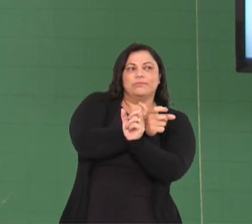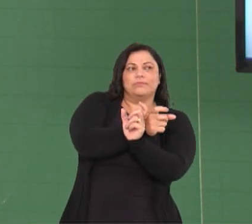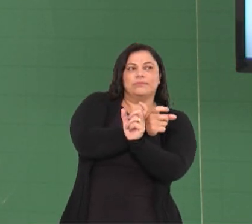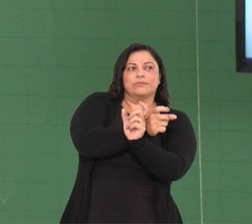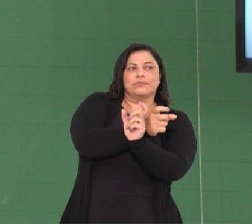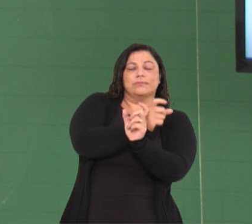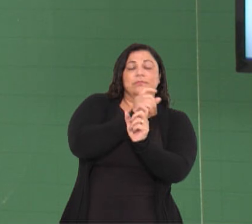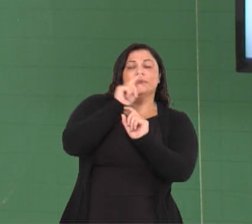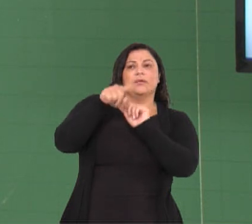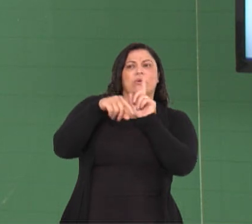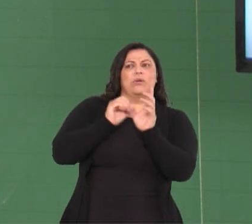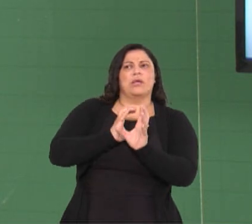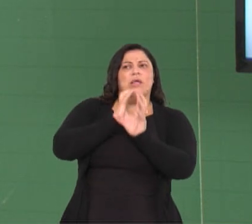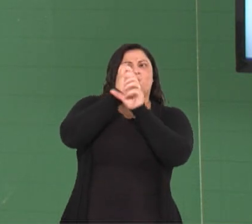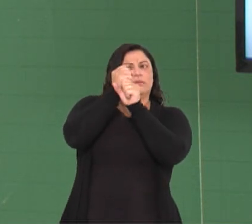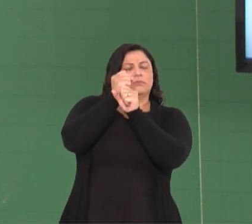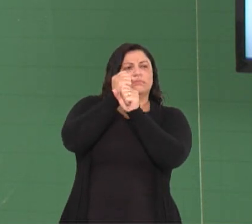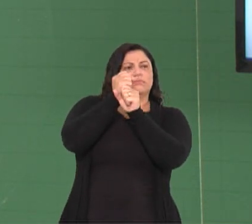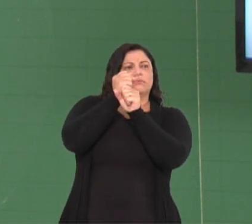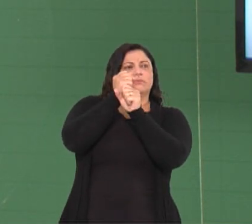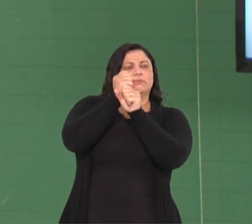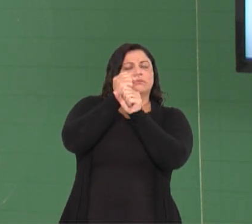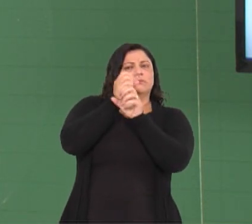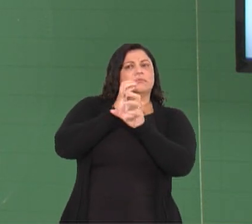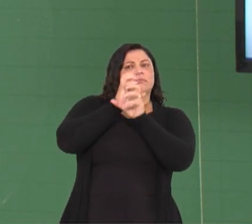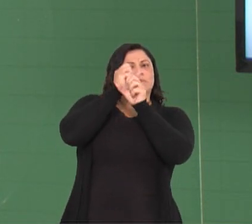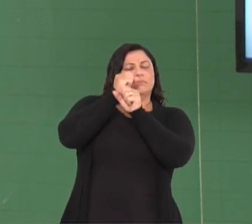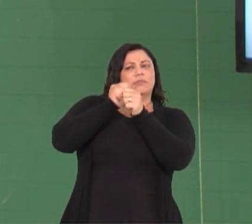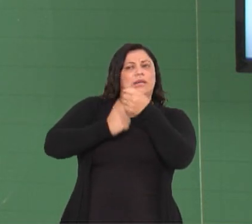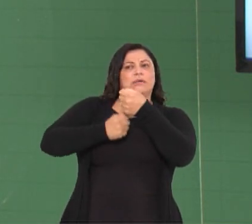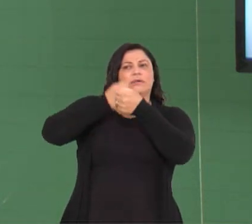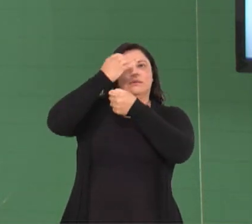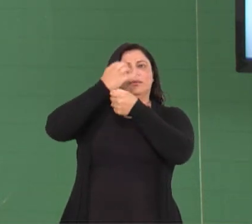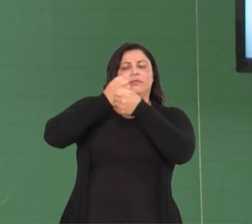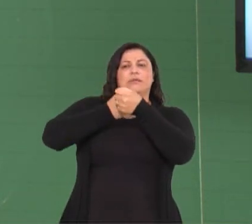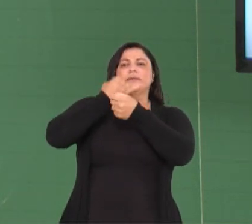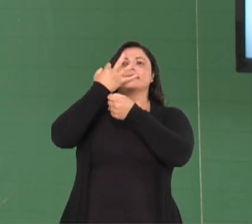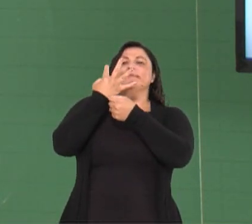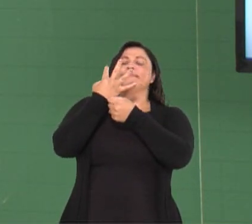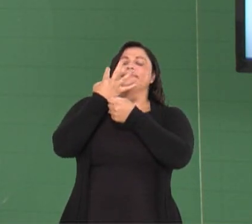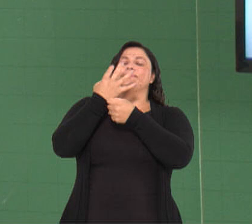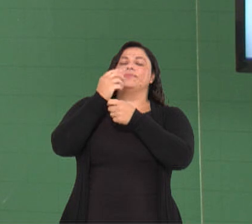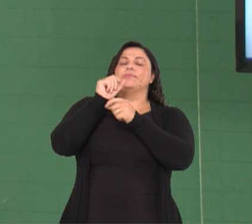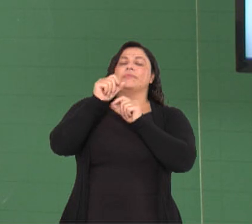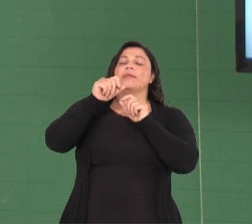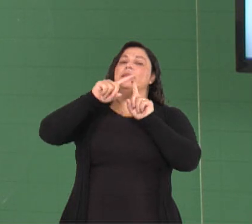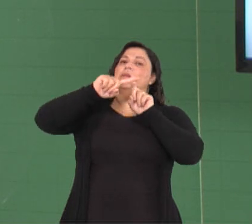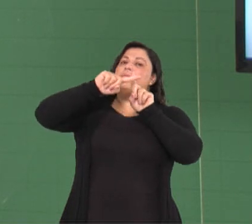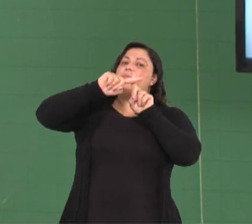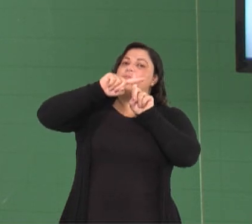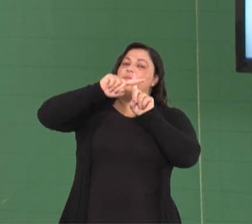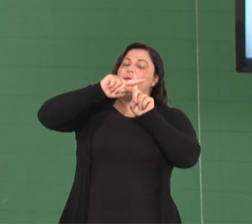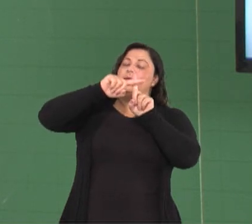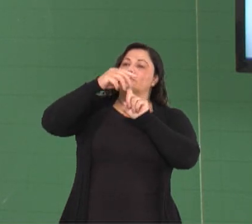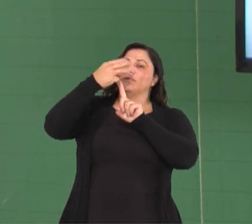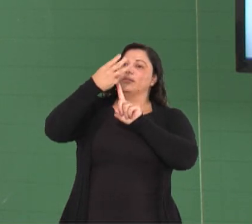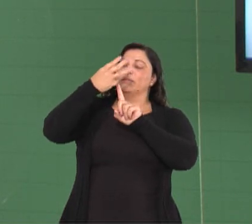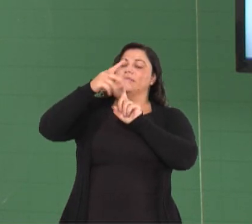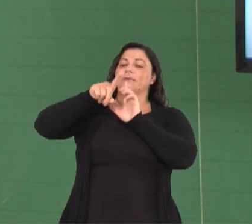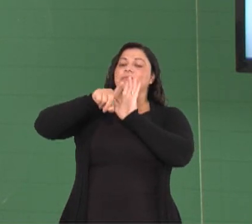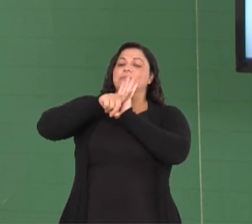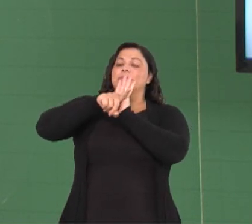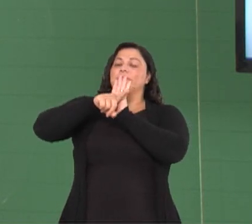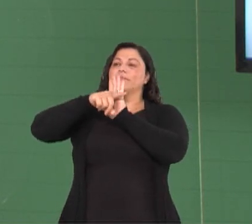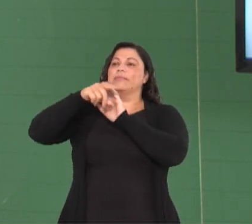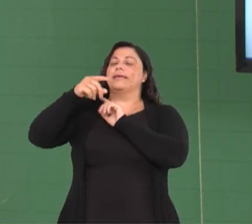ser somada ao expoente. Menos 3 mais 3, faz no borrãozinho, menos